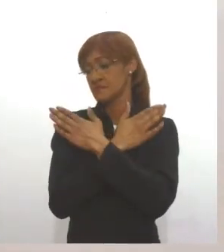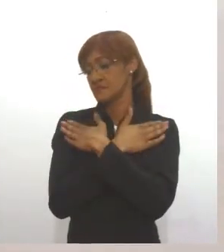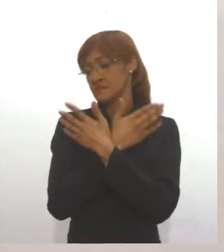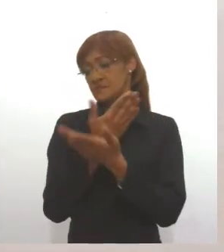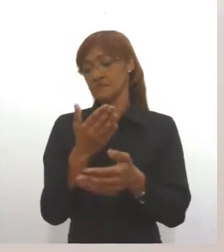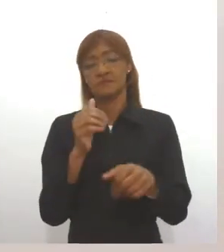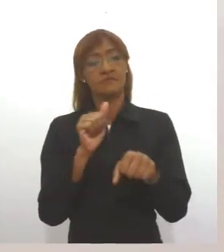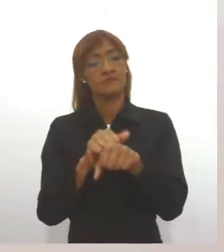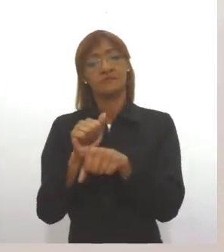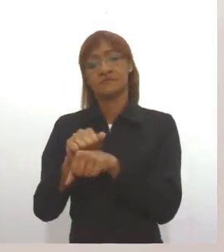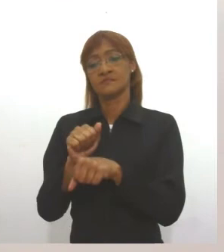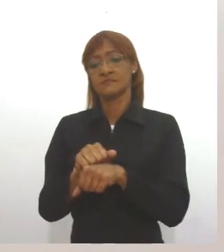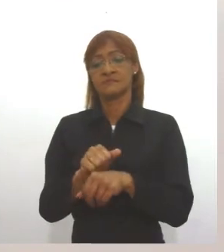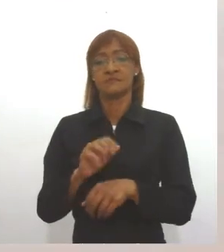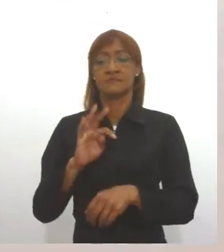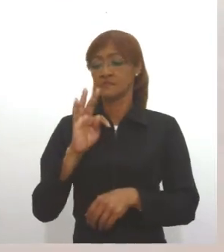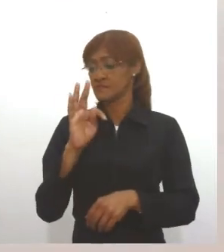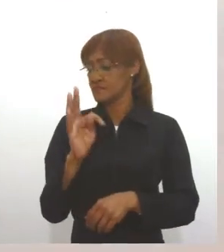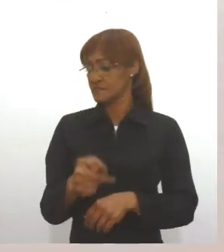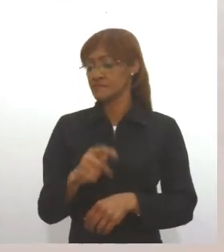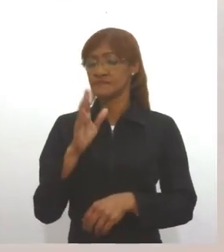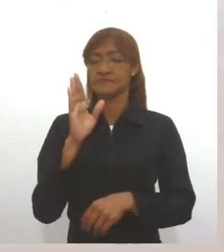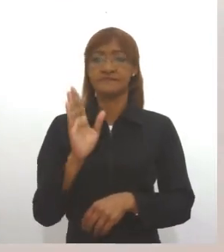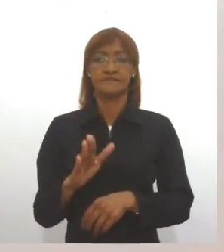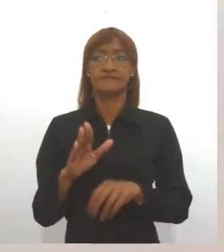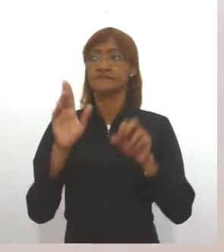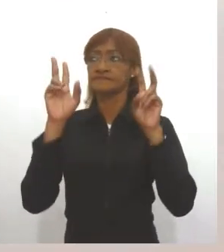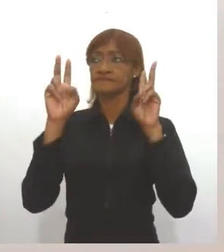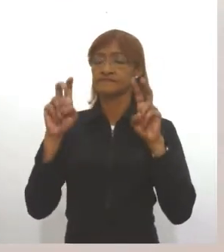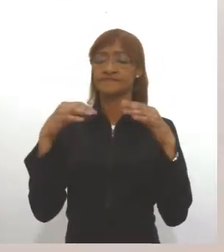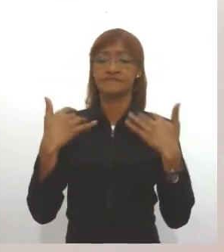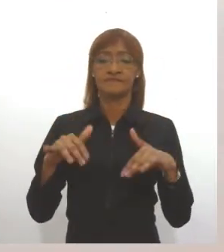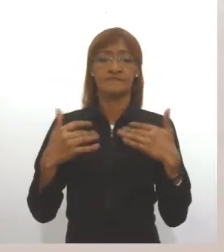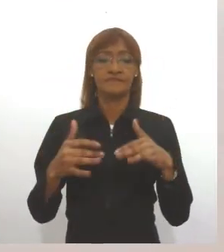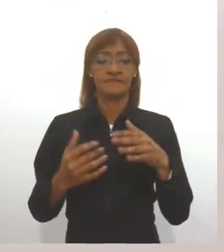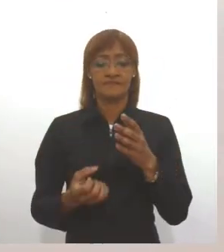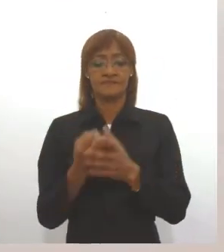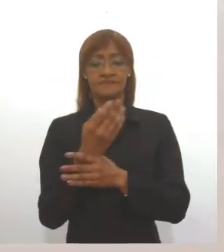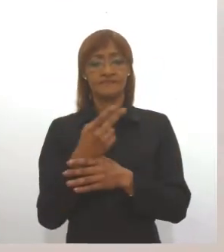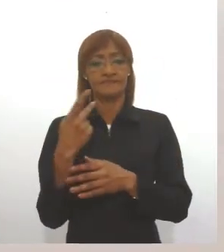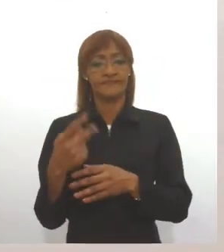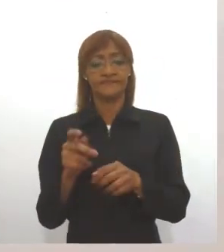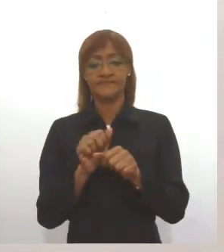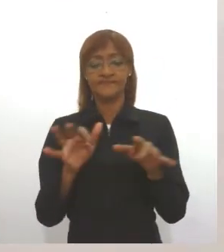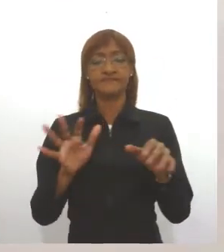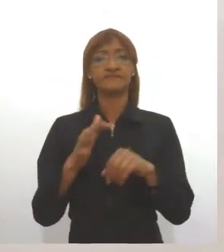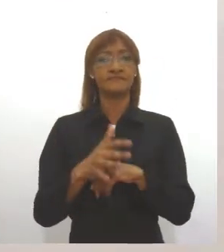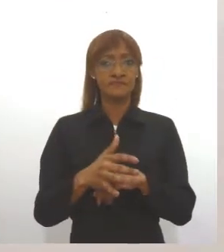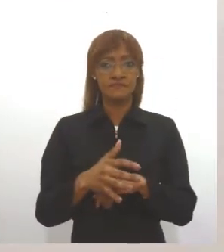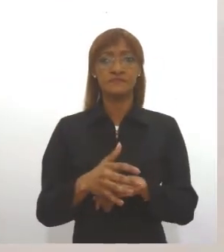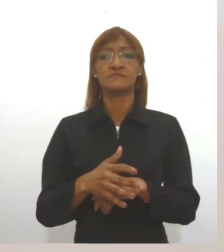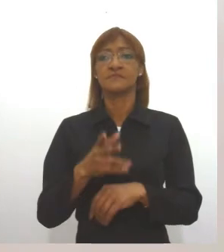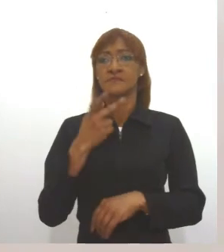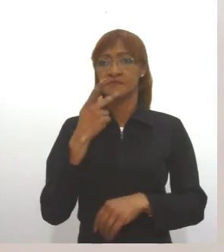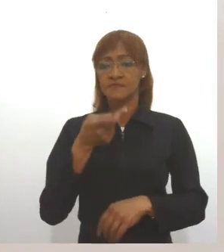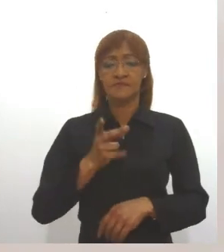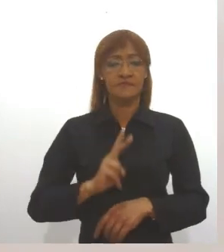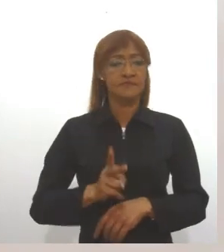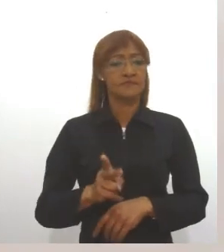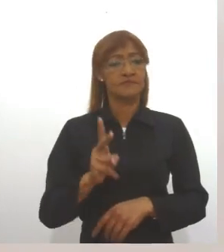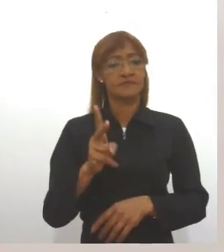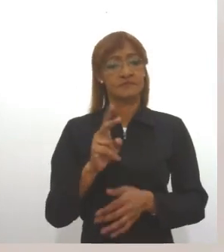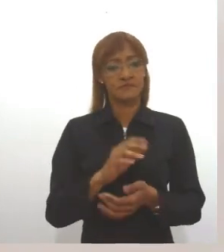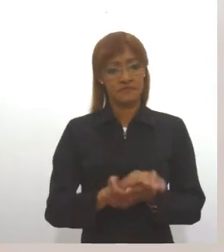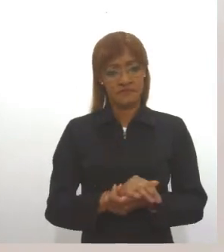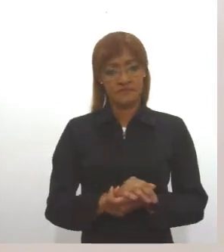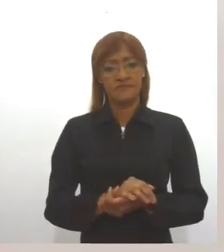todos esses temas que circundam a crise que a pandemia trouxe, eles têm sido, sim, bastante abordados através dos atendimentos